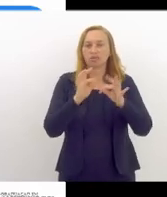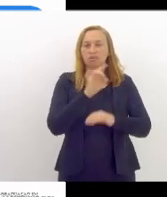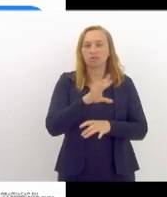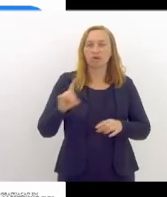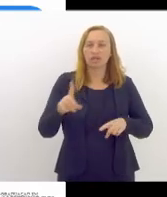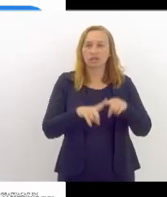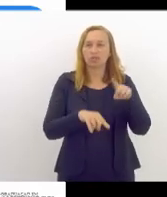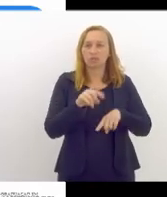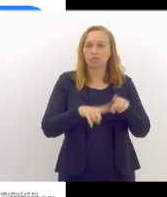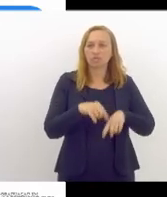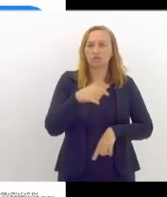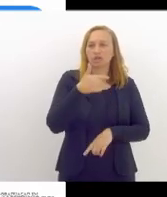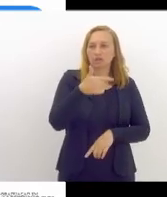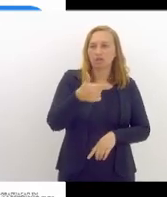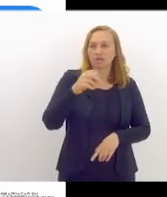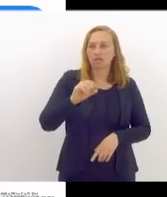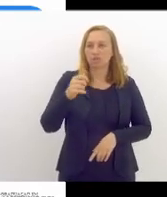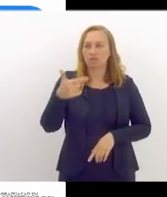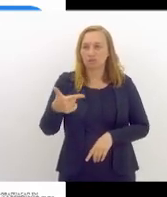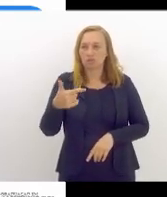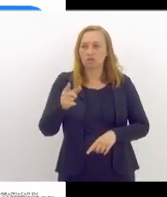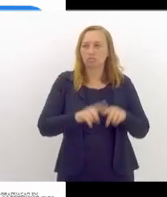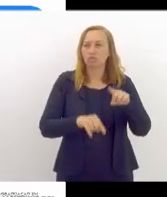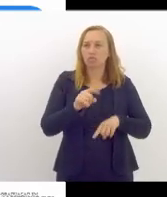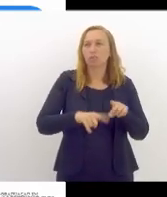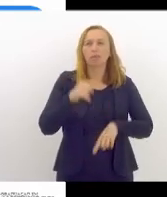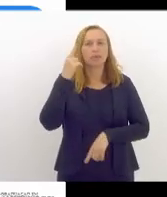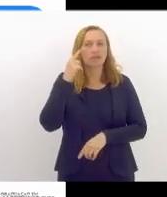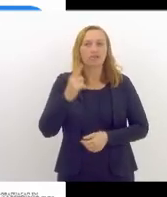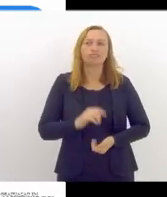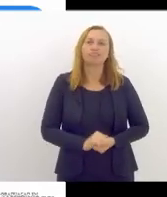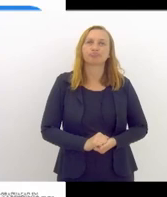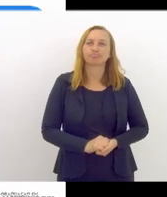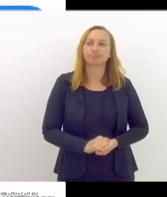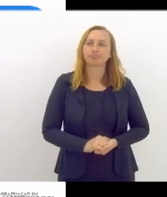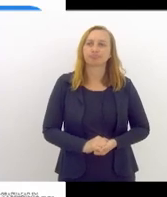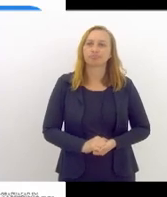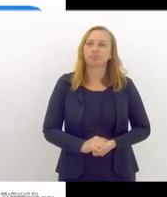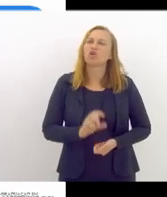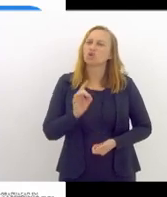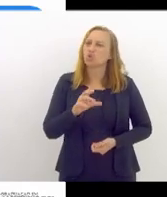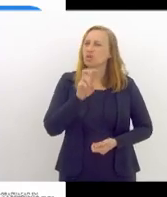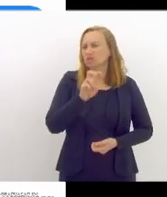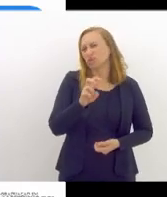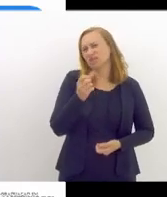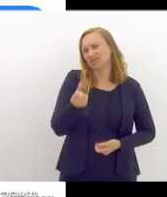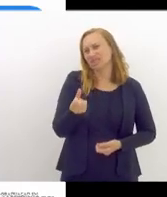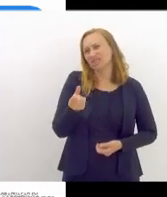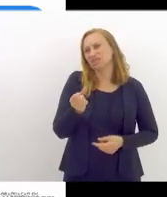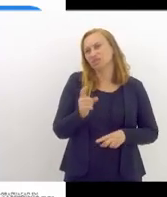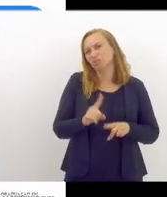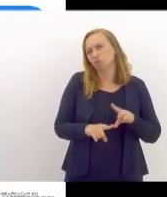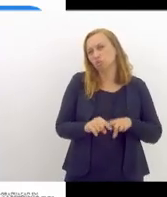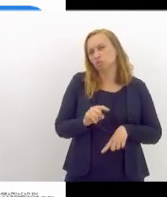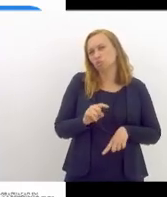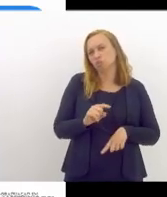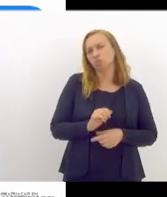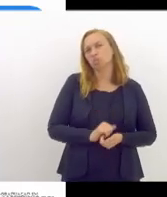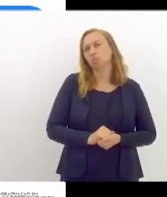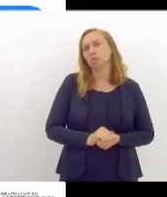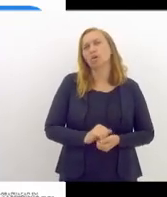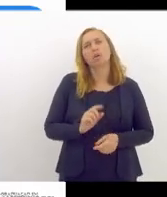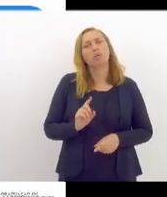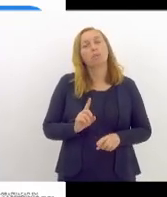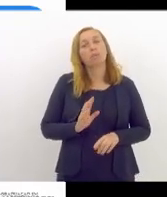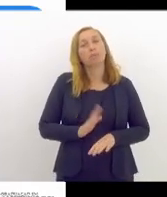102 produtos alguns de vocês podem pensar assim né mas só 56 produtos mas